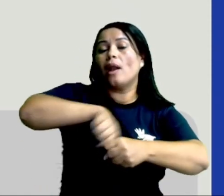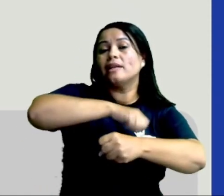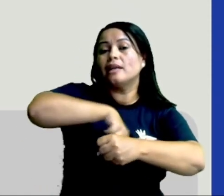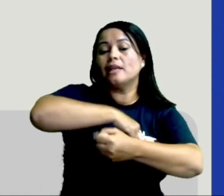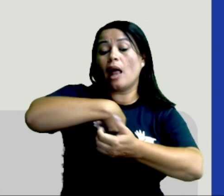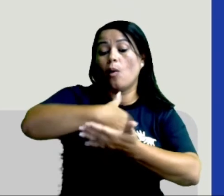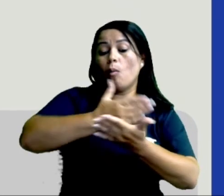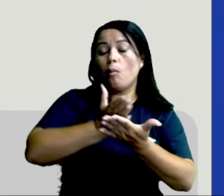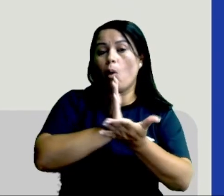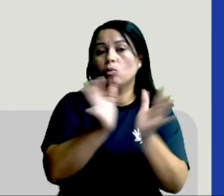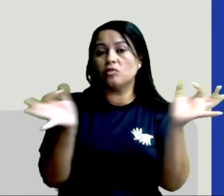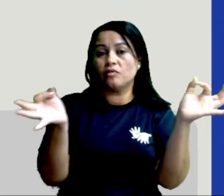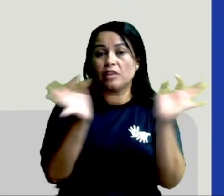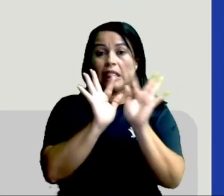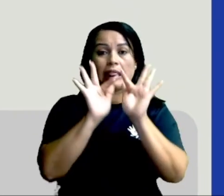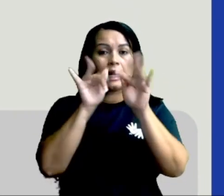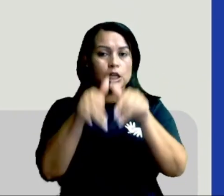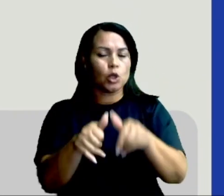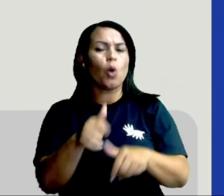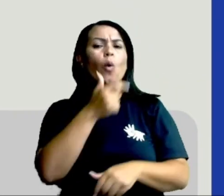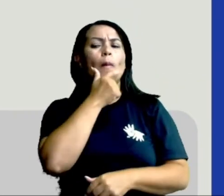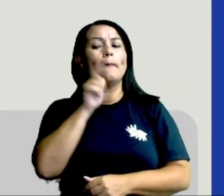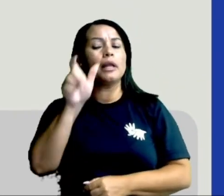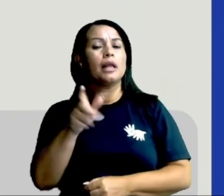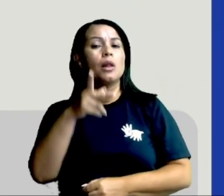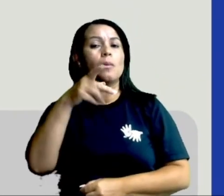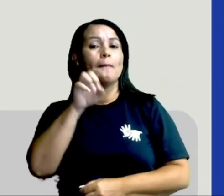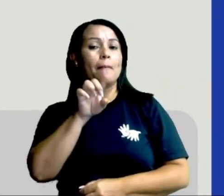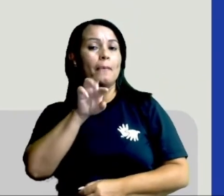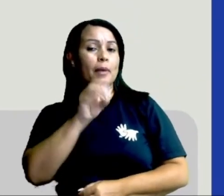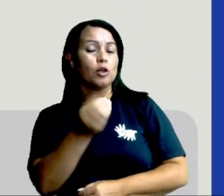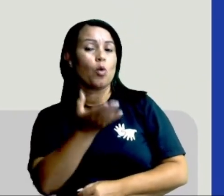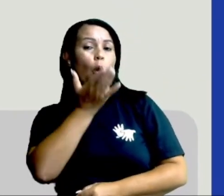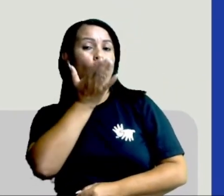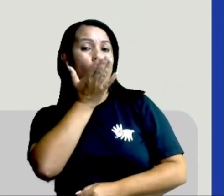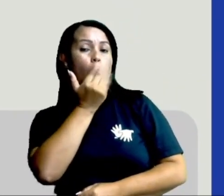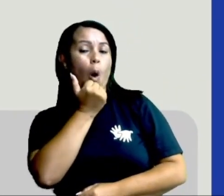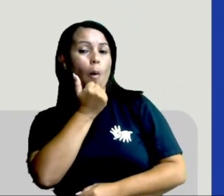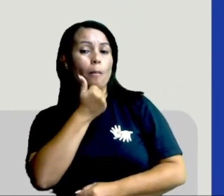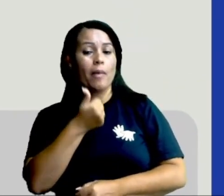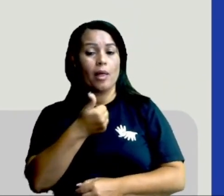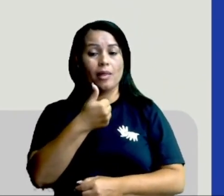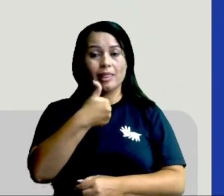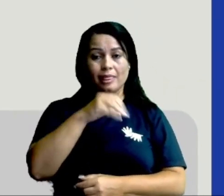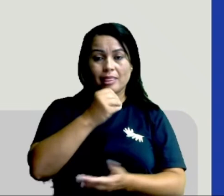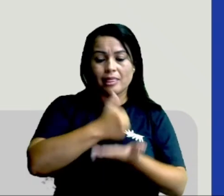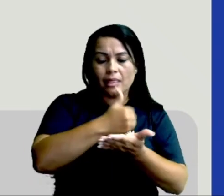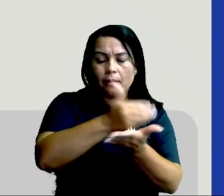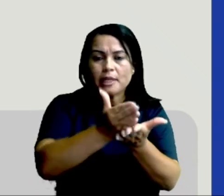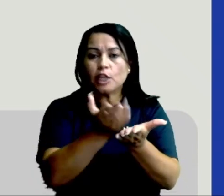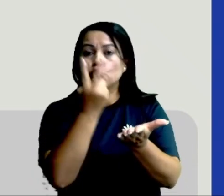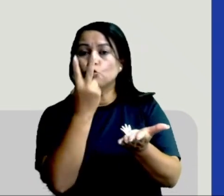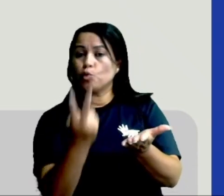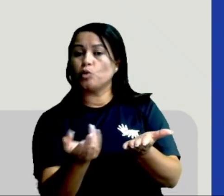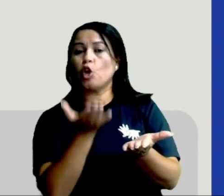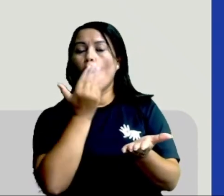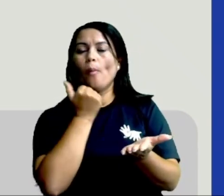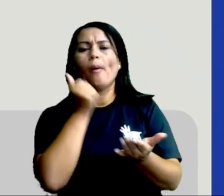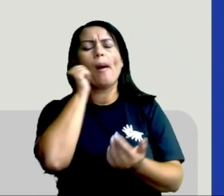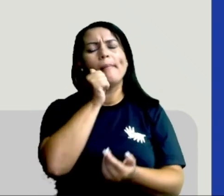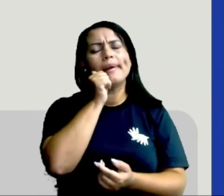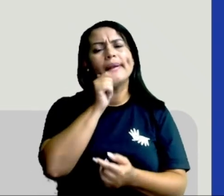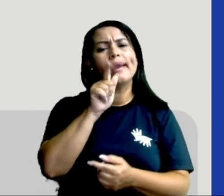dos bolos prontos, Pedro comeu 2/10 de um dos bolos. Davi, por sua vez,